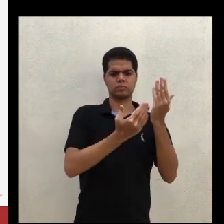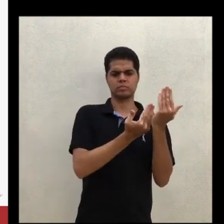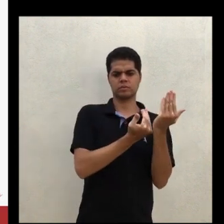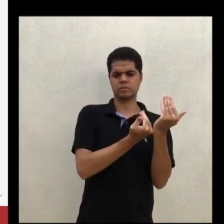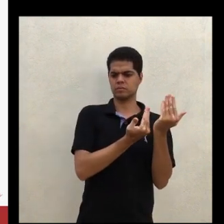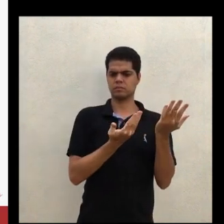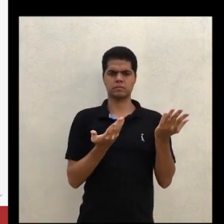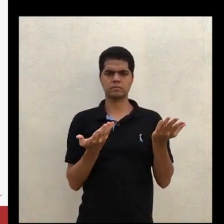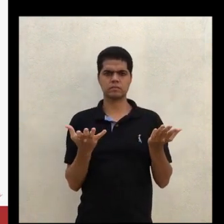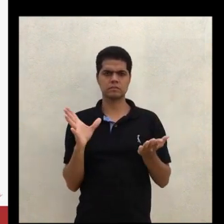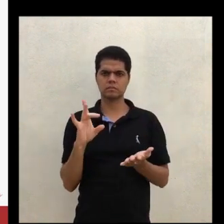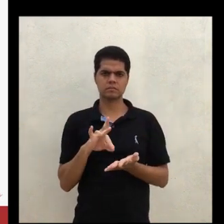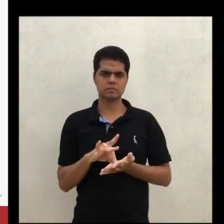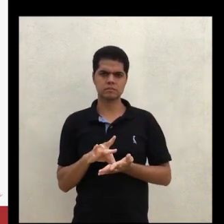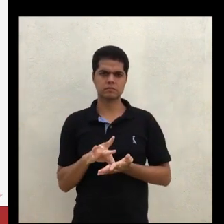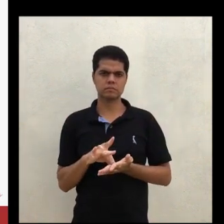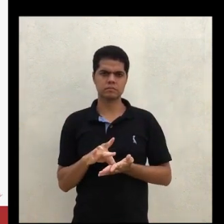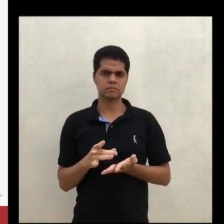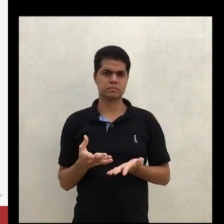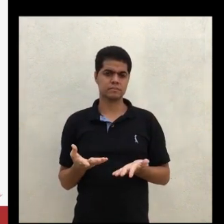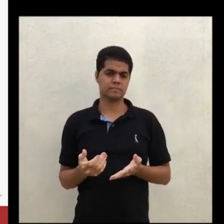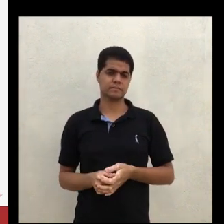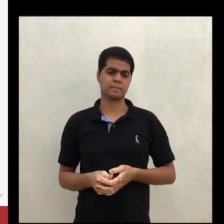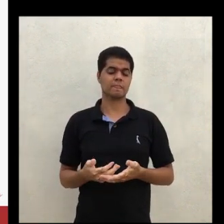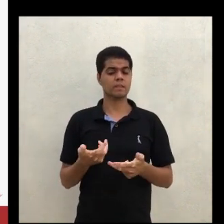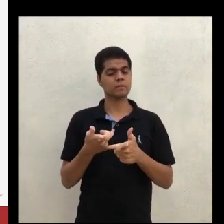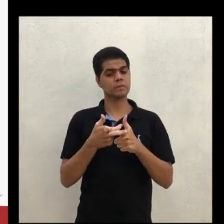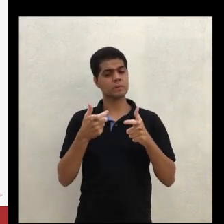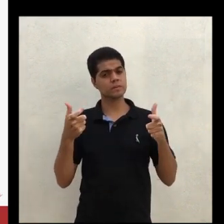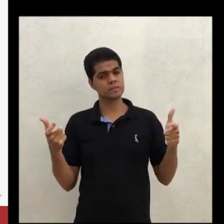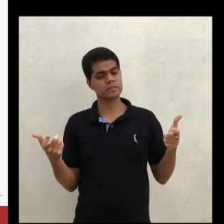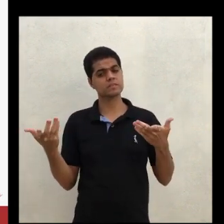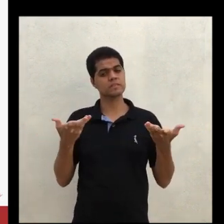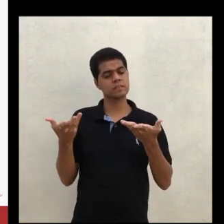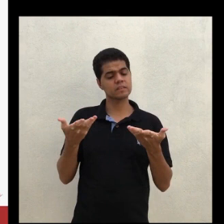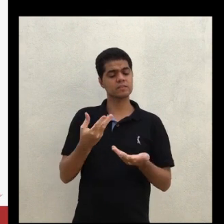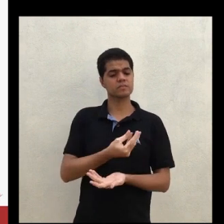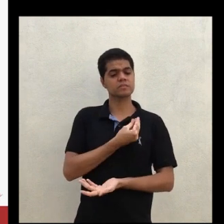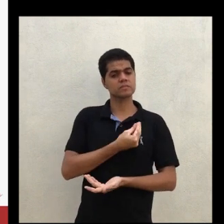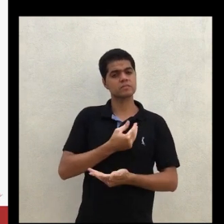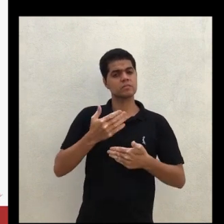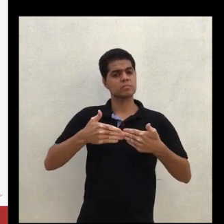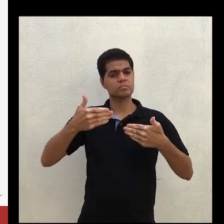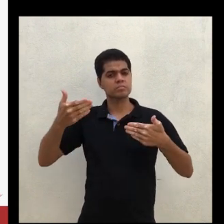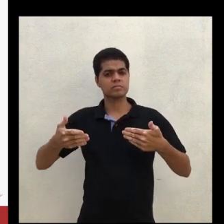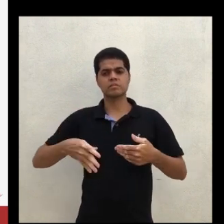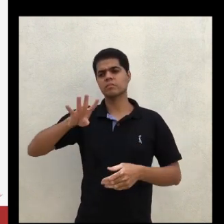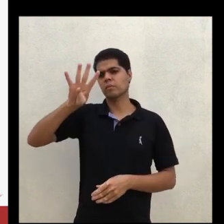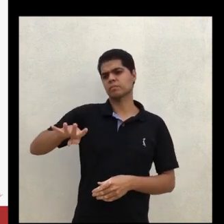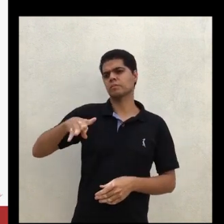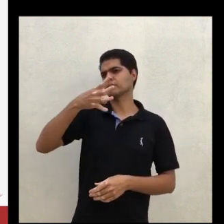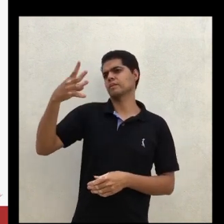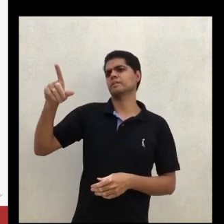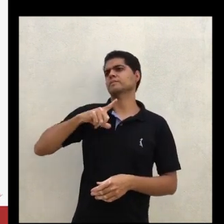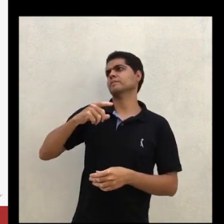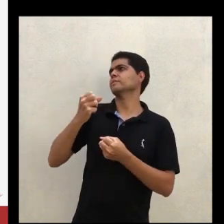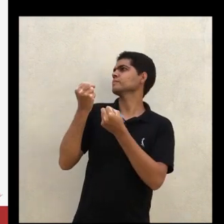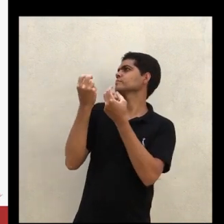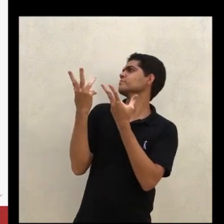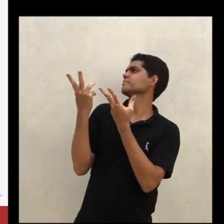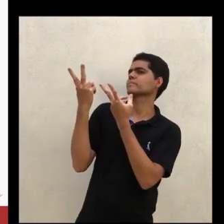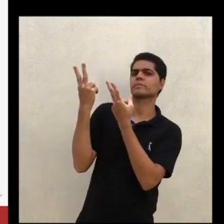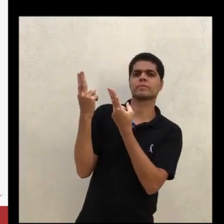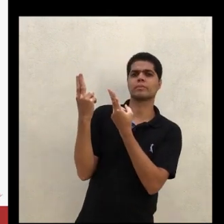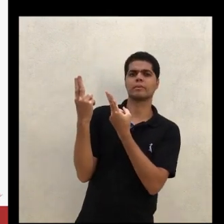que você vê no dia a dia aí, as pessoas trabalham com tabelas iguais a essa aqui. Tá certo isso? Não, né? Provavelmente